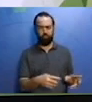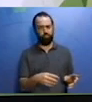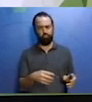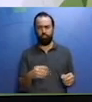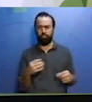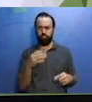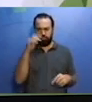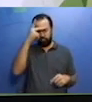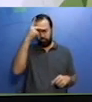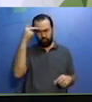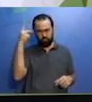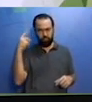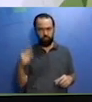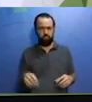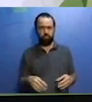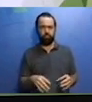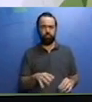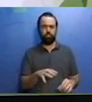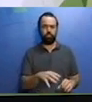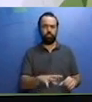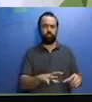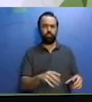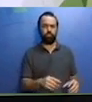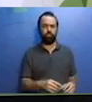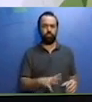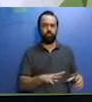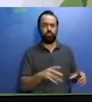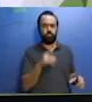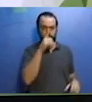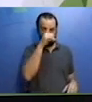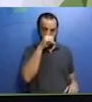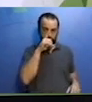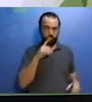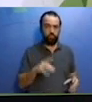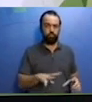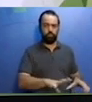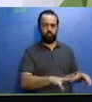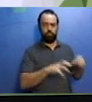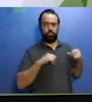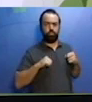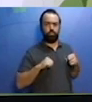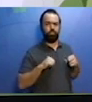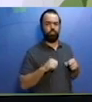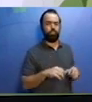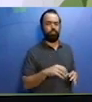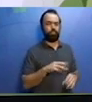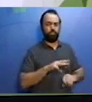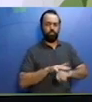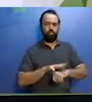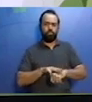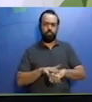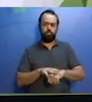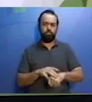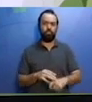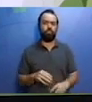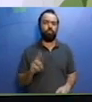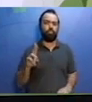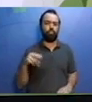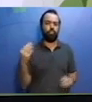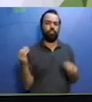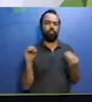pessoas estão sofrendo riscos, né, de acidentes e até mesmo contato com substâncias